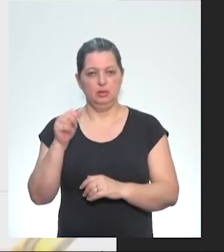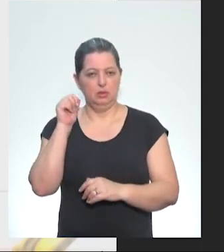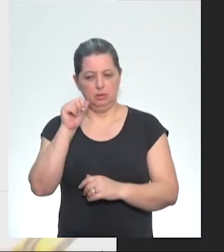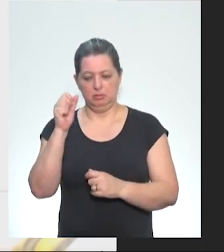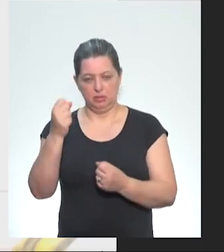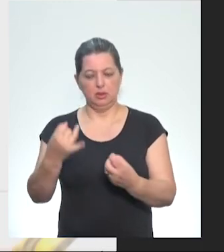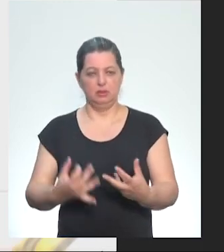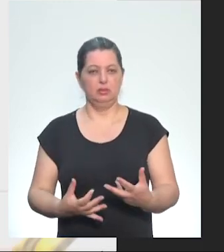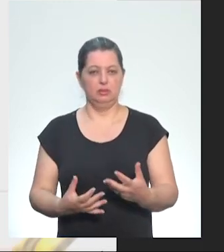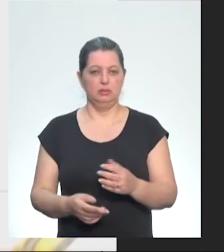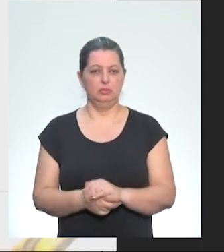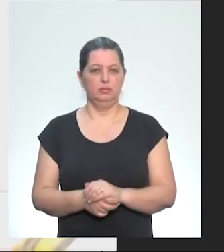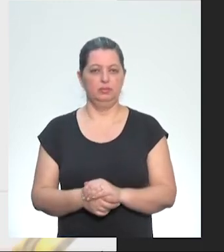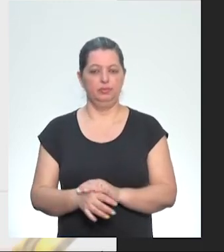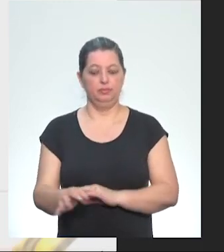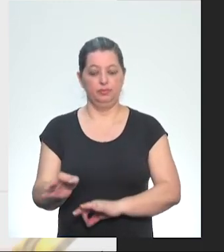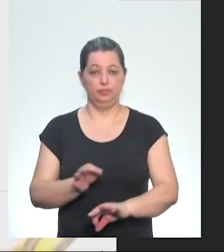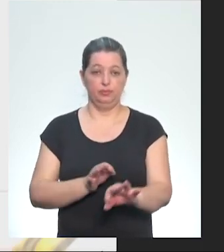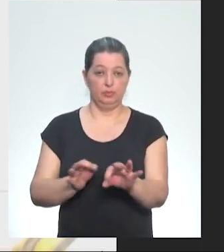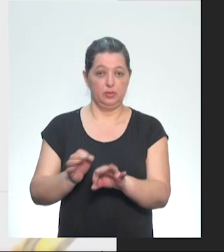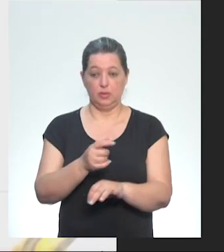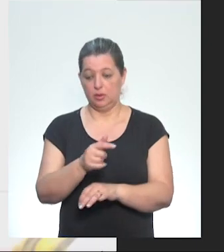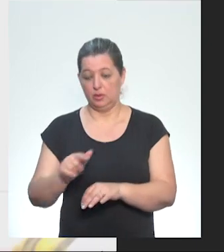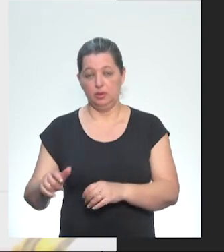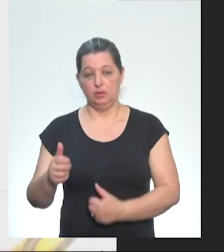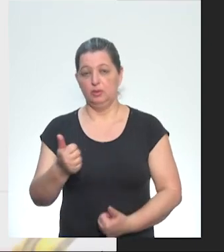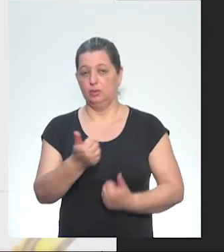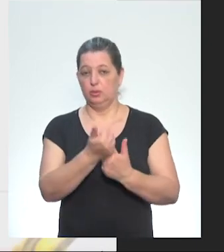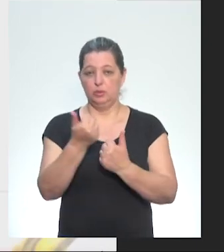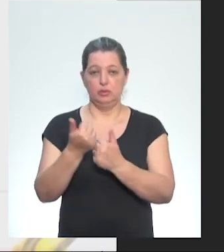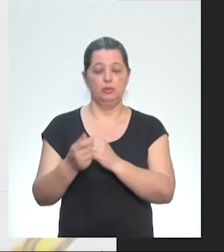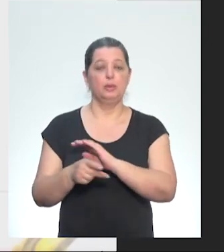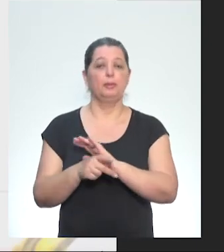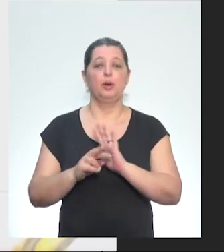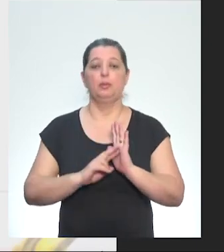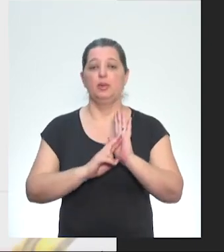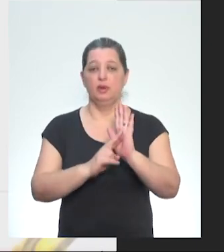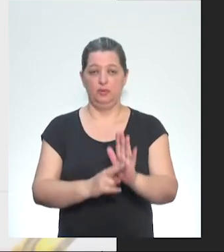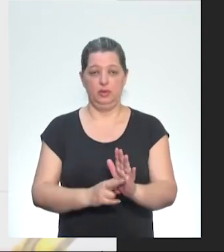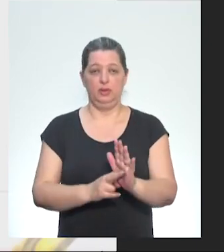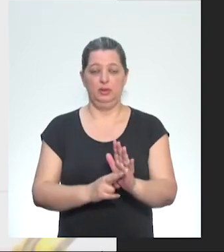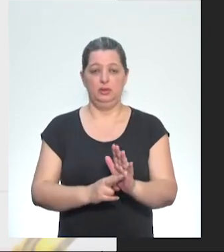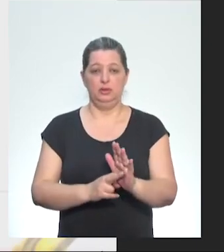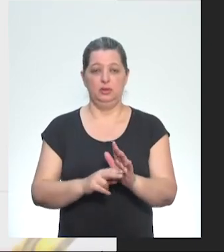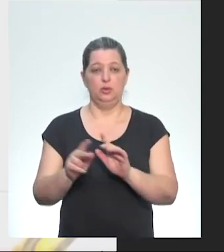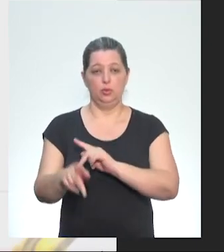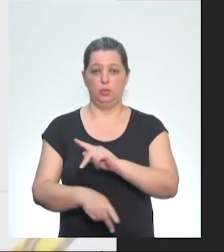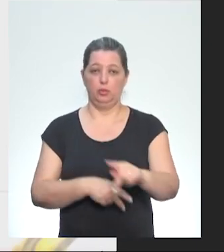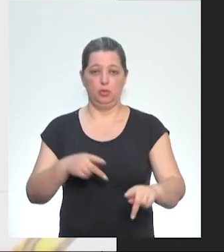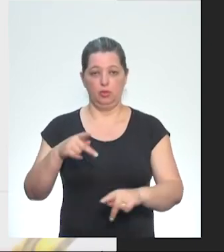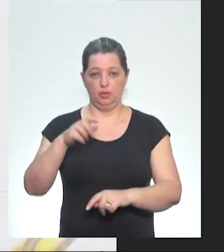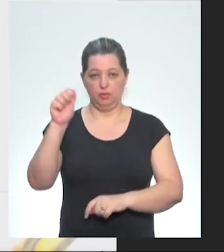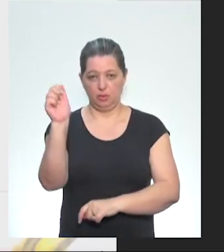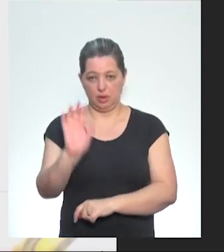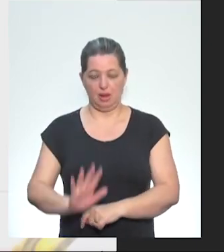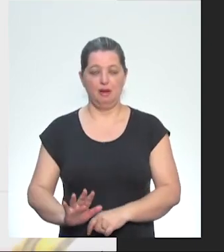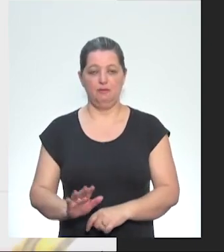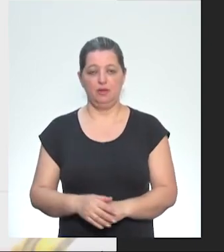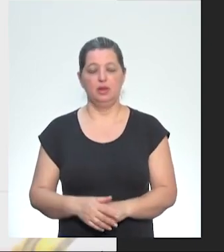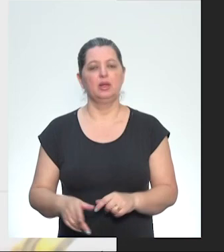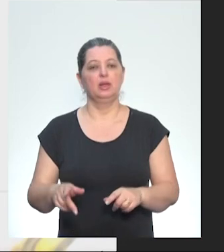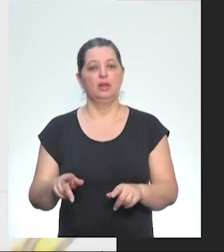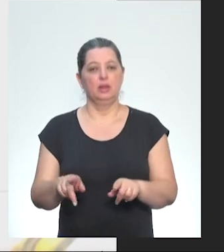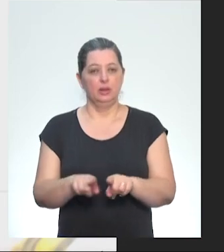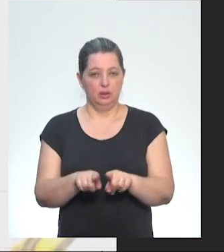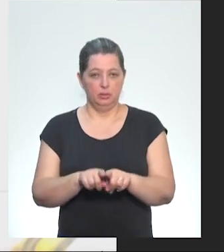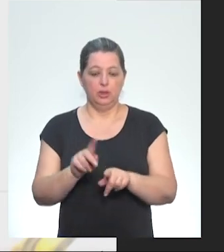né, reorganizar e substituir essas referências africanas que a gente tem. A gente tem o povo do Egito,